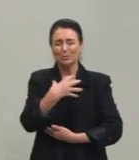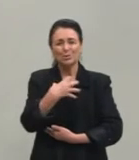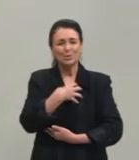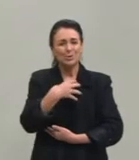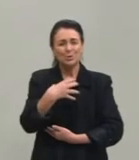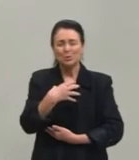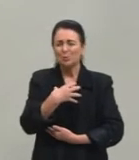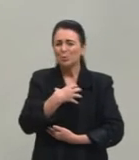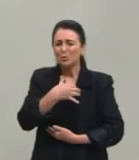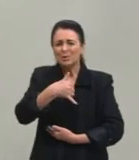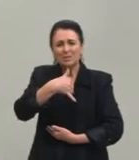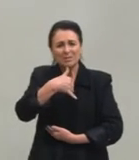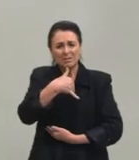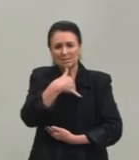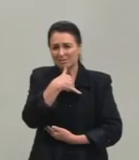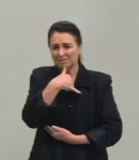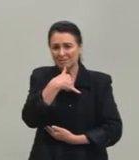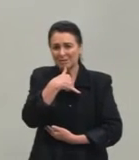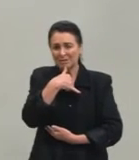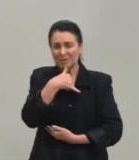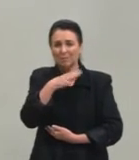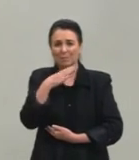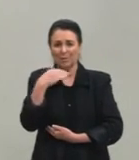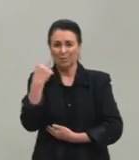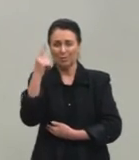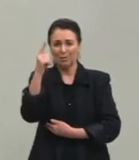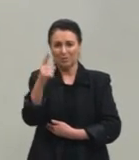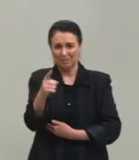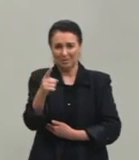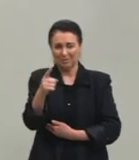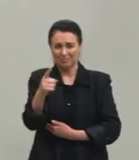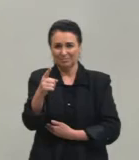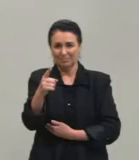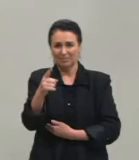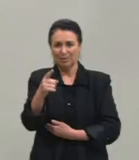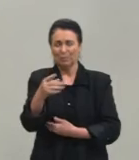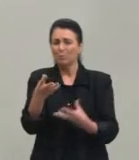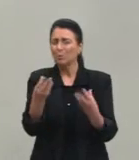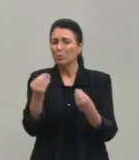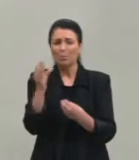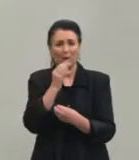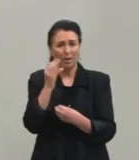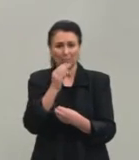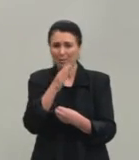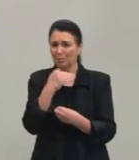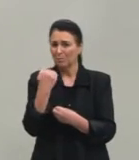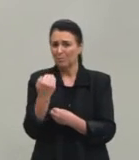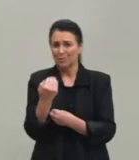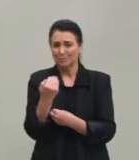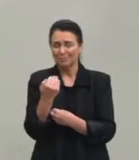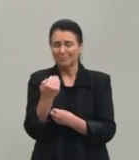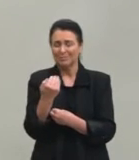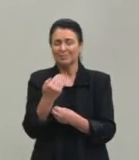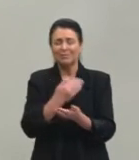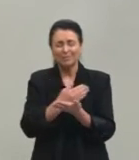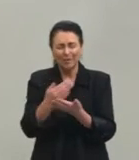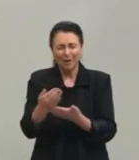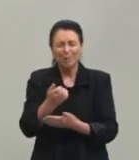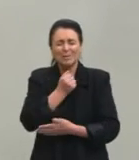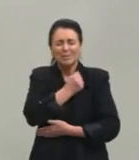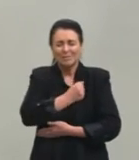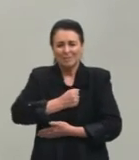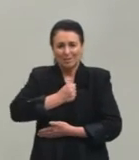se despedir dele de maneira tão breve e tão trágica, e ele com certeza vai deixar saudade por onde quer que ele